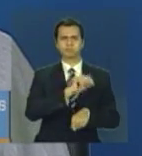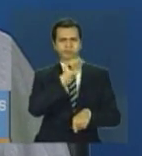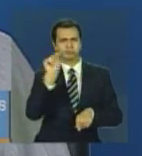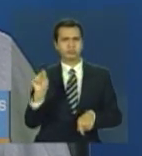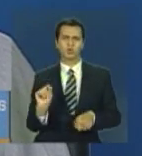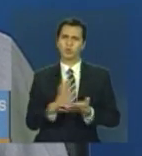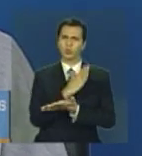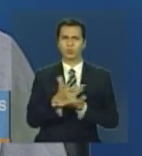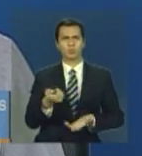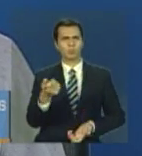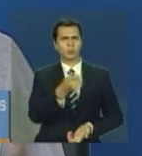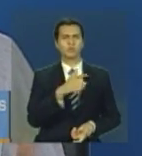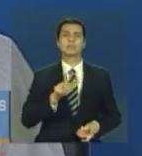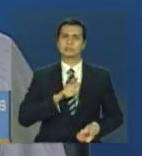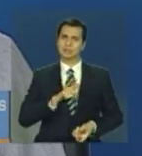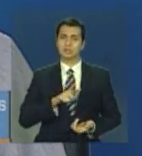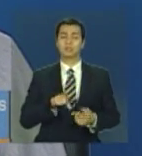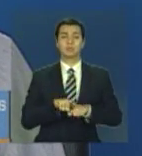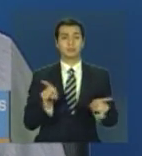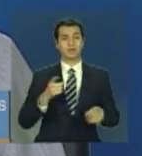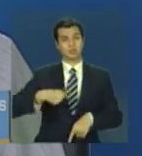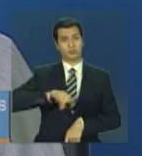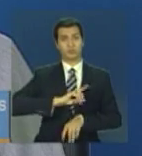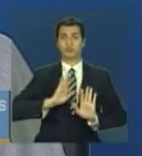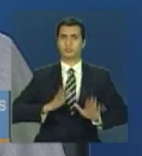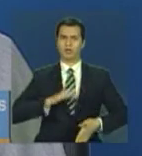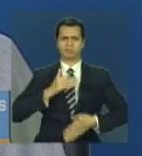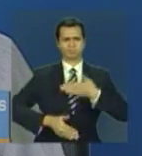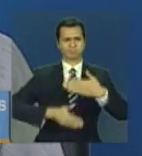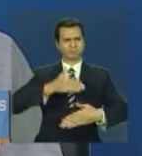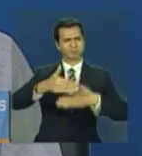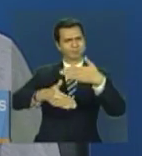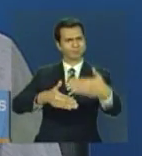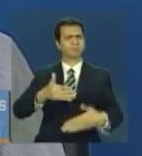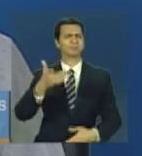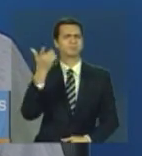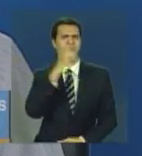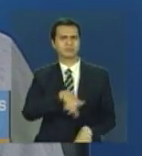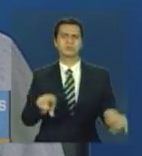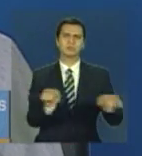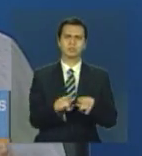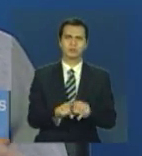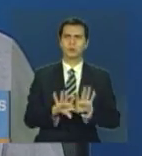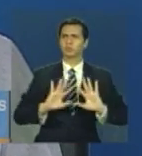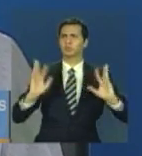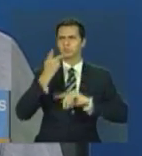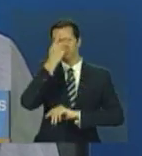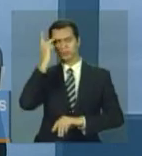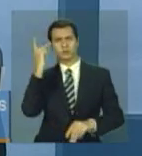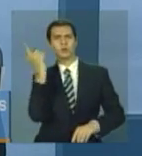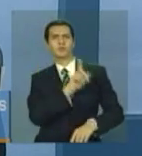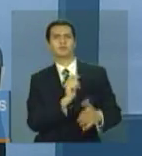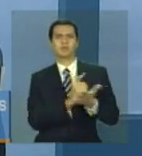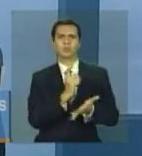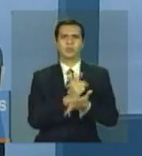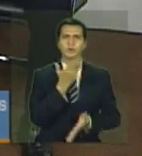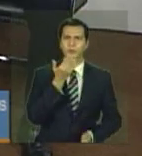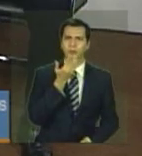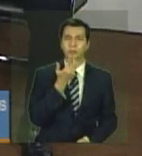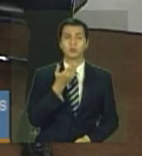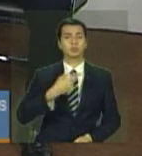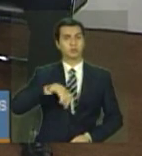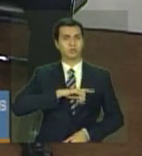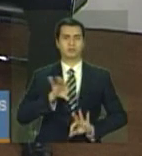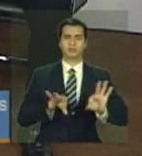Mas nós avançamos, né, muito na construção da política de segurança alimentar, no acesso à alimentação, construímos esses instrumentos. Agora,